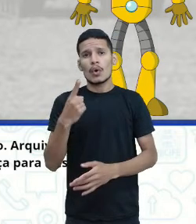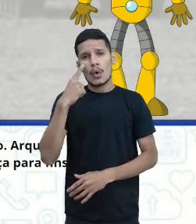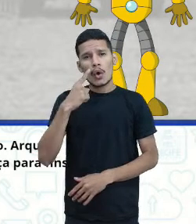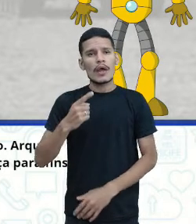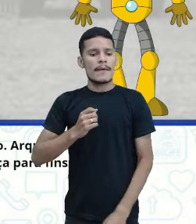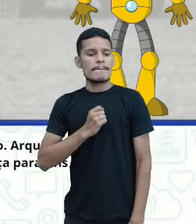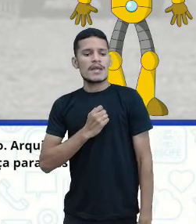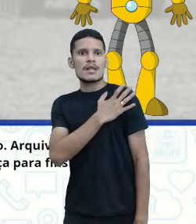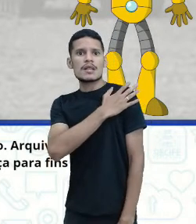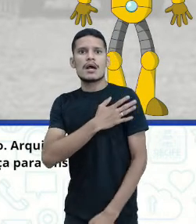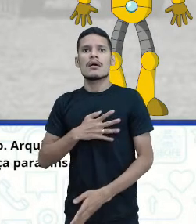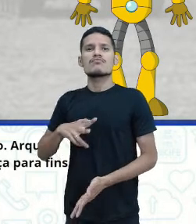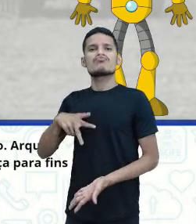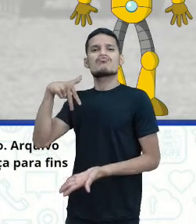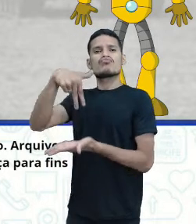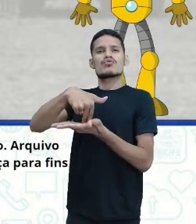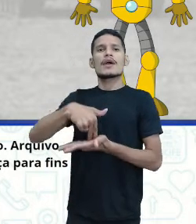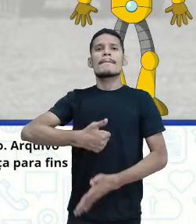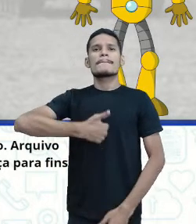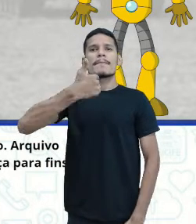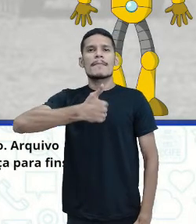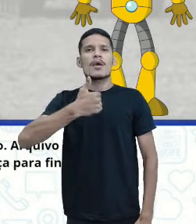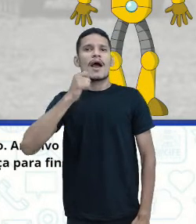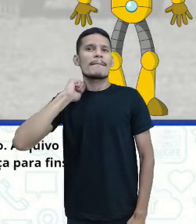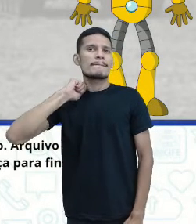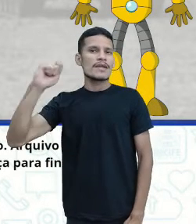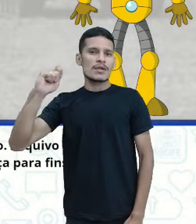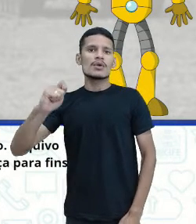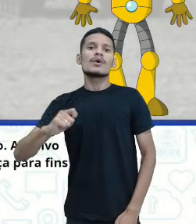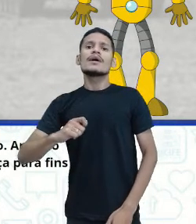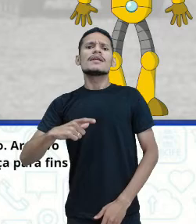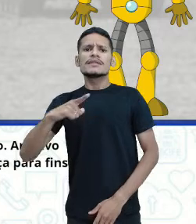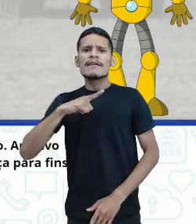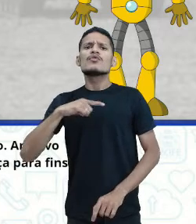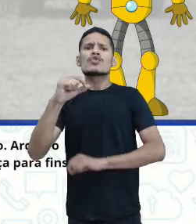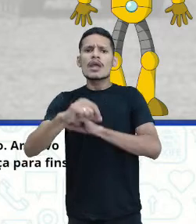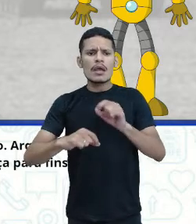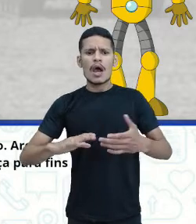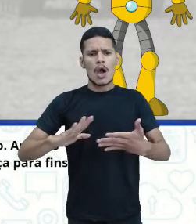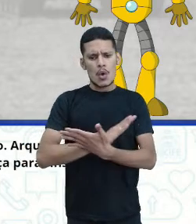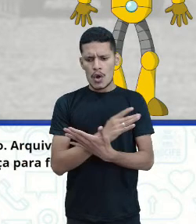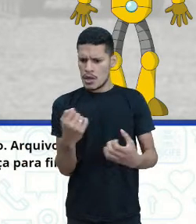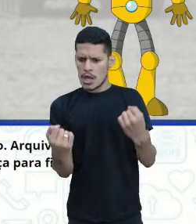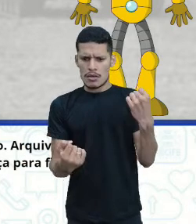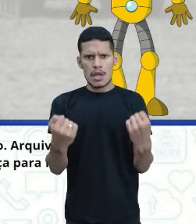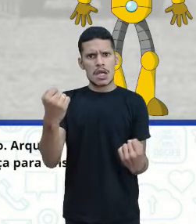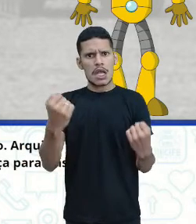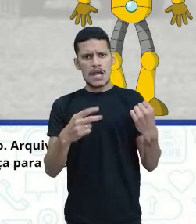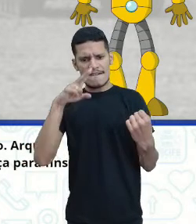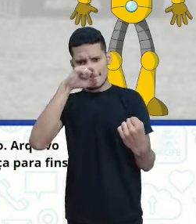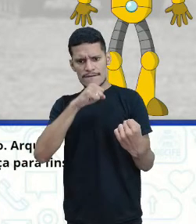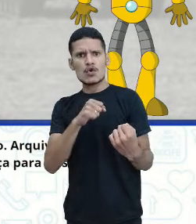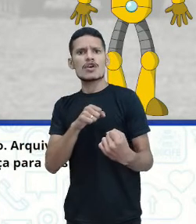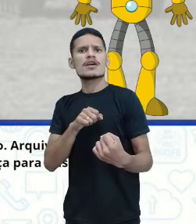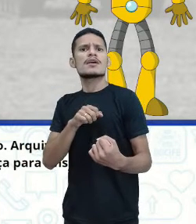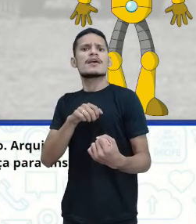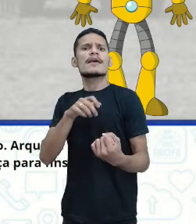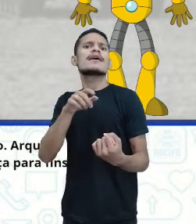justamente acabaram, né, marchando aí no 1º de abril, tanques de guerra, né, algumas forças militares nas ruas se direcionando